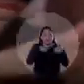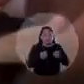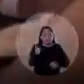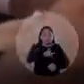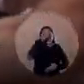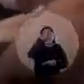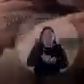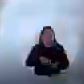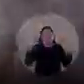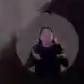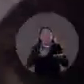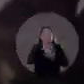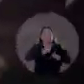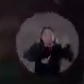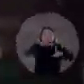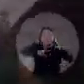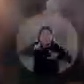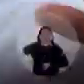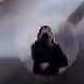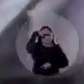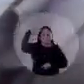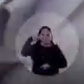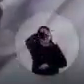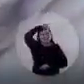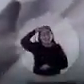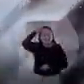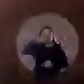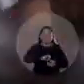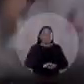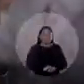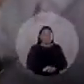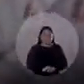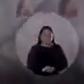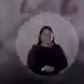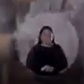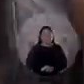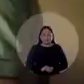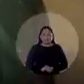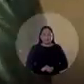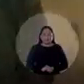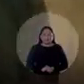Pode voltar a acreditar. Começa agora o programa de Ricardo Nicolau, prefeito.